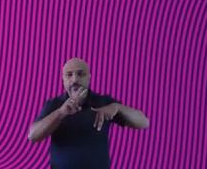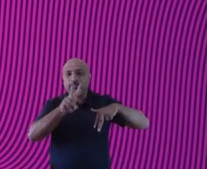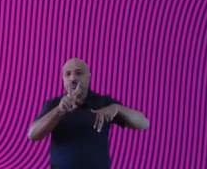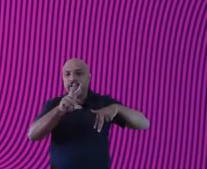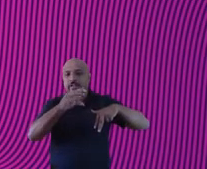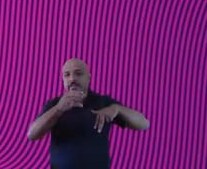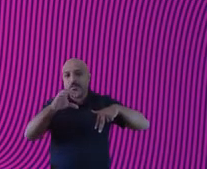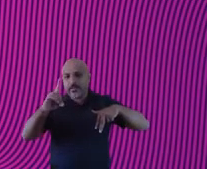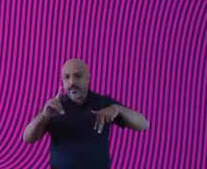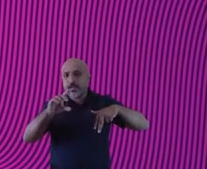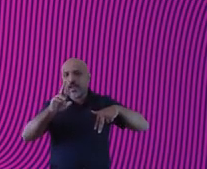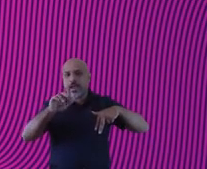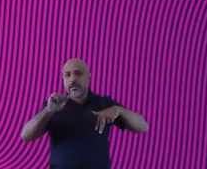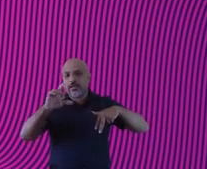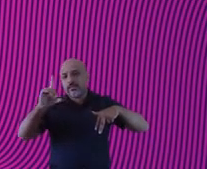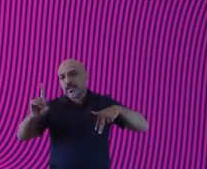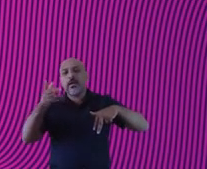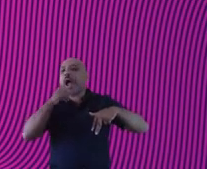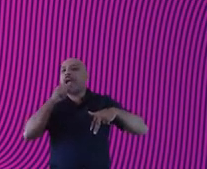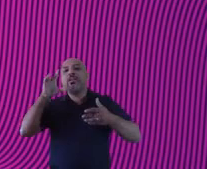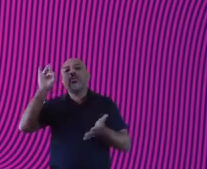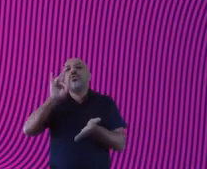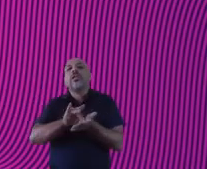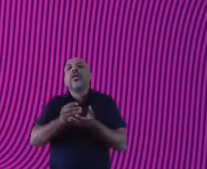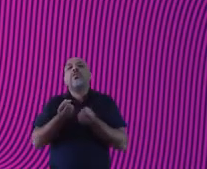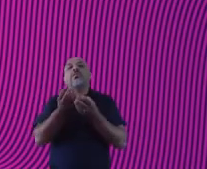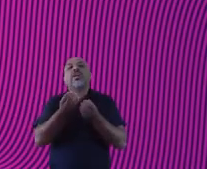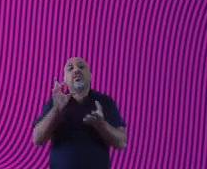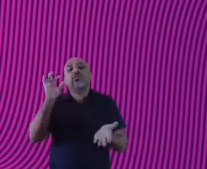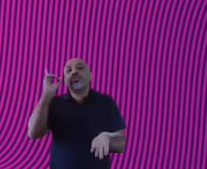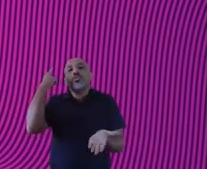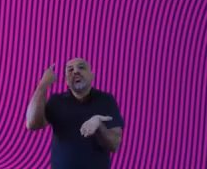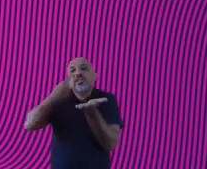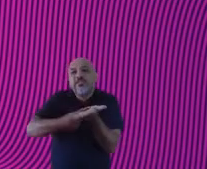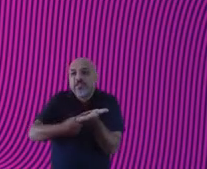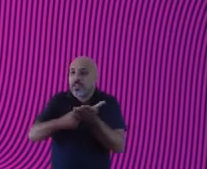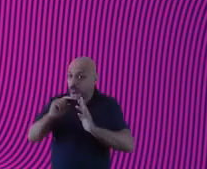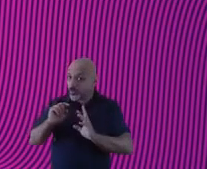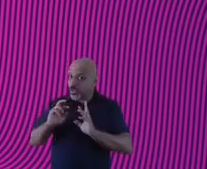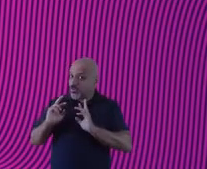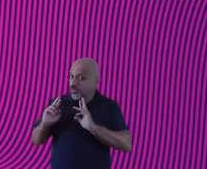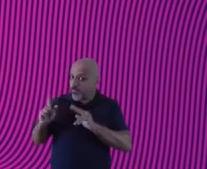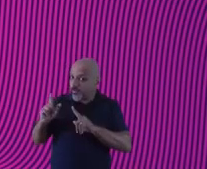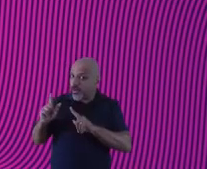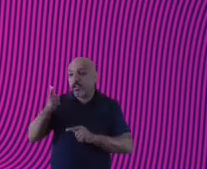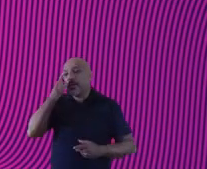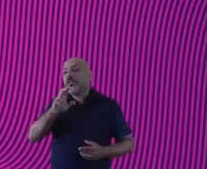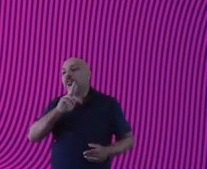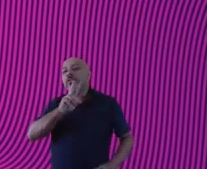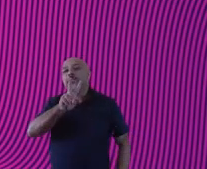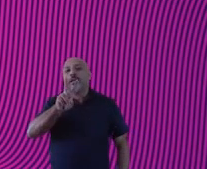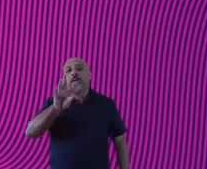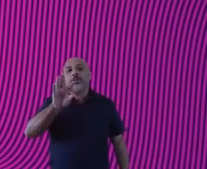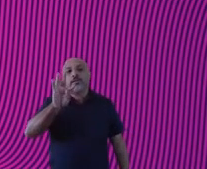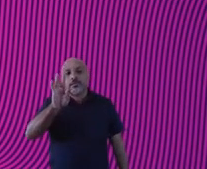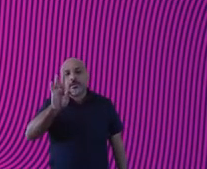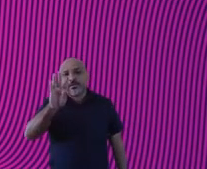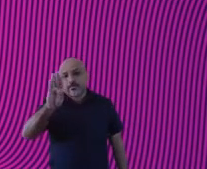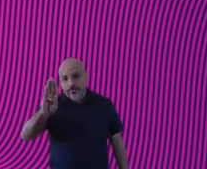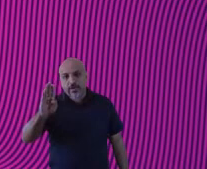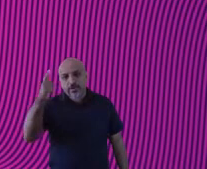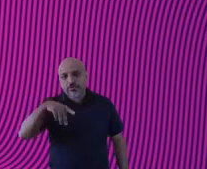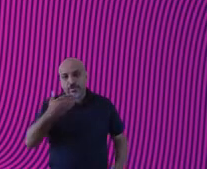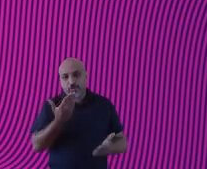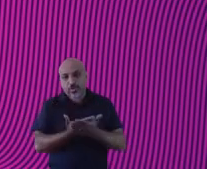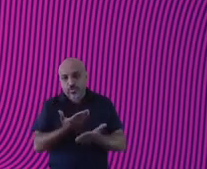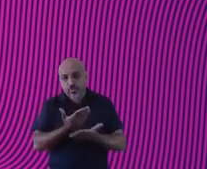dado da consolidação ainda muito definido, né? Diferente de quem faz o DARA-VTD, por exemplo, né, que tem um estudo já